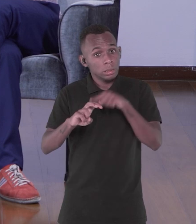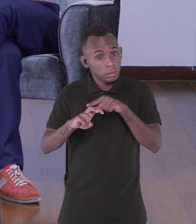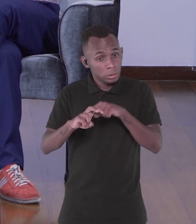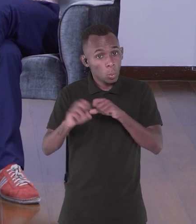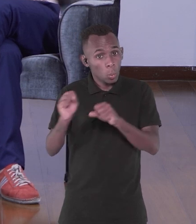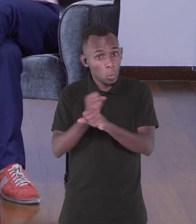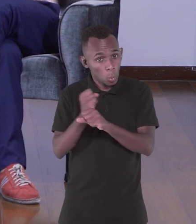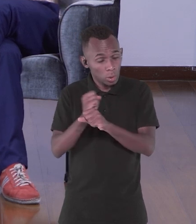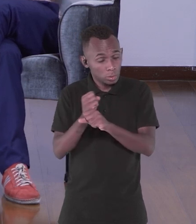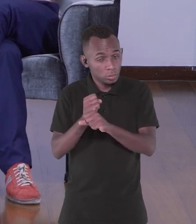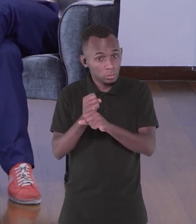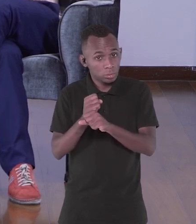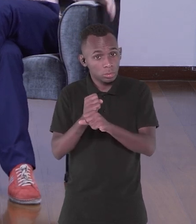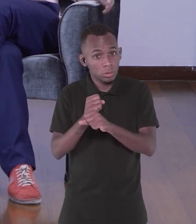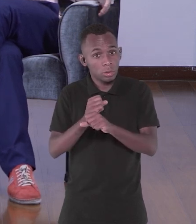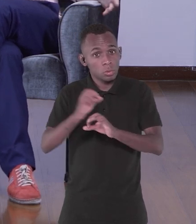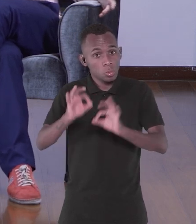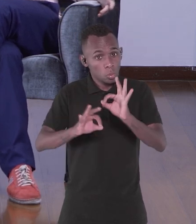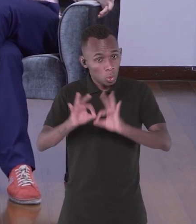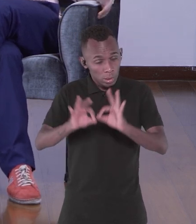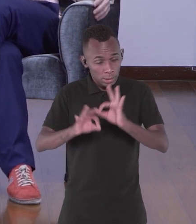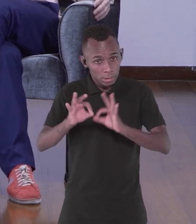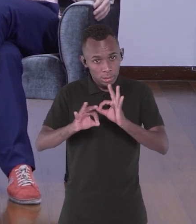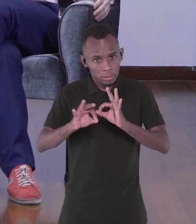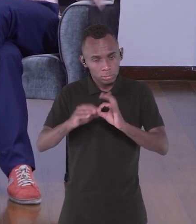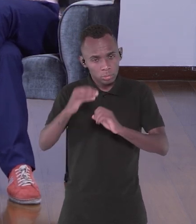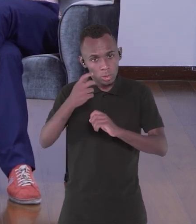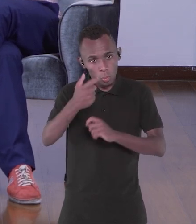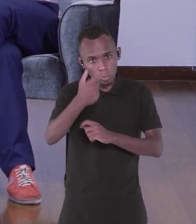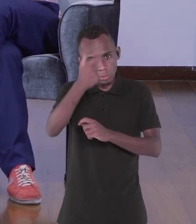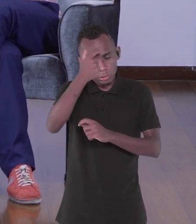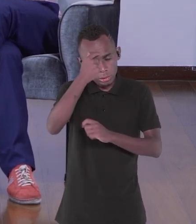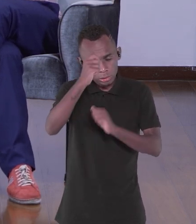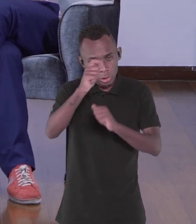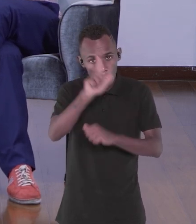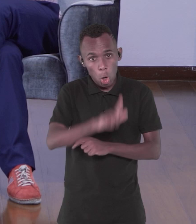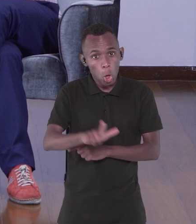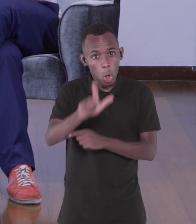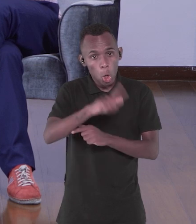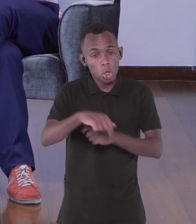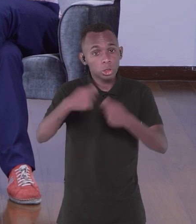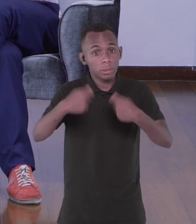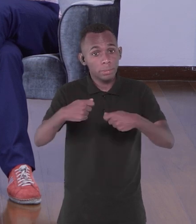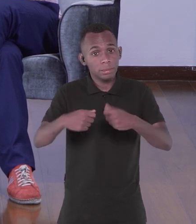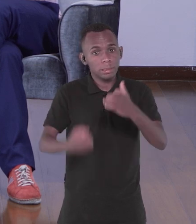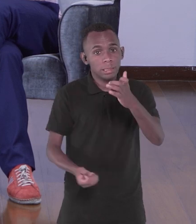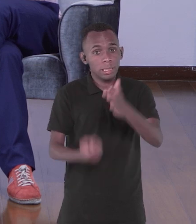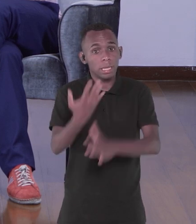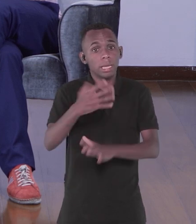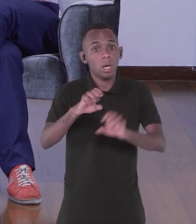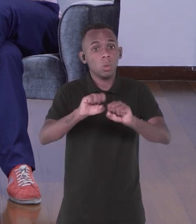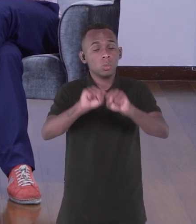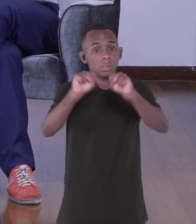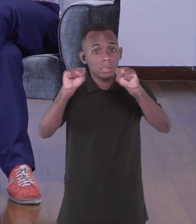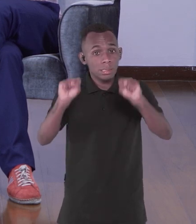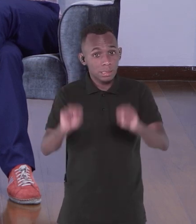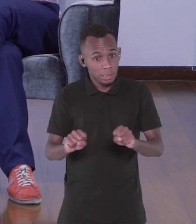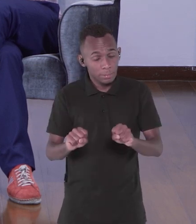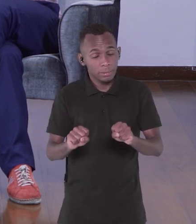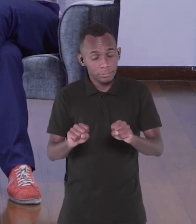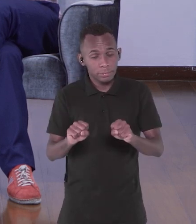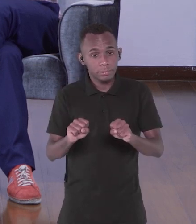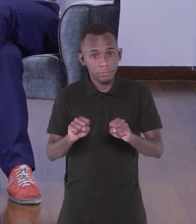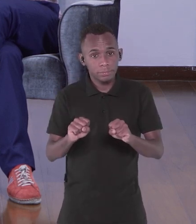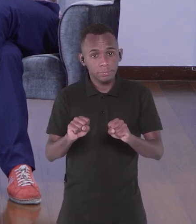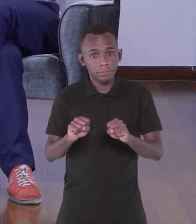estabelece uma consciência muito clara de que teria de ser criado um sistema tão